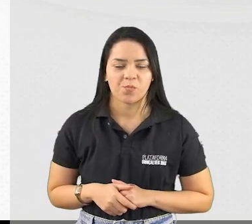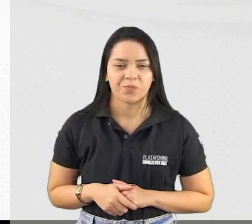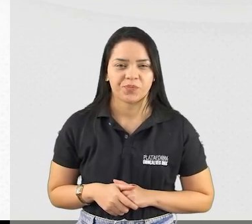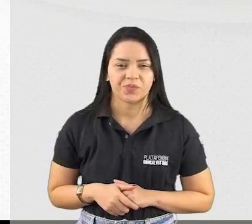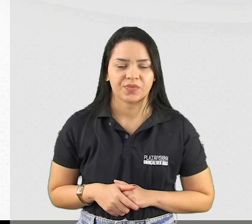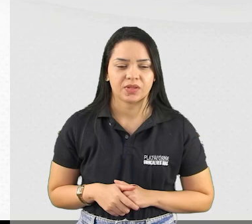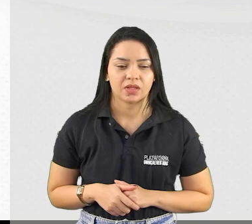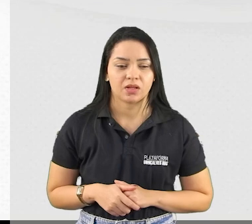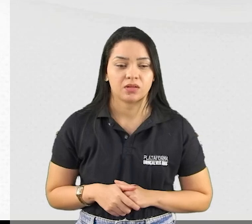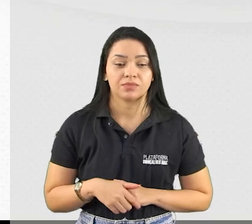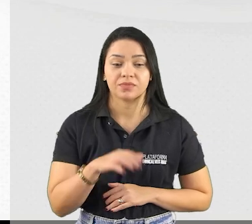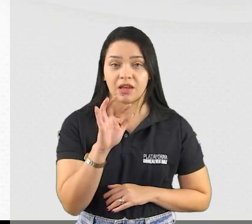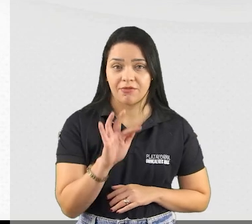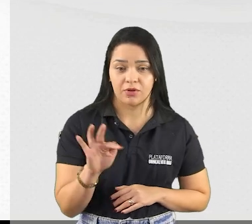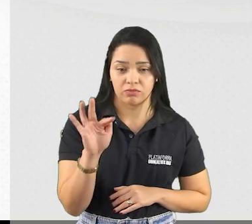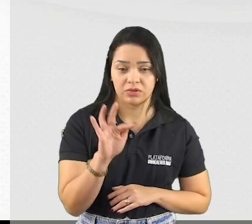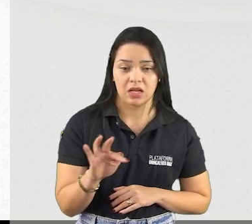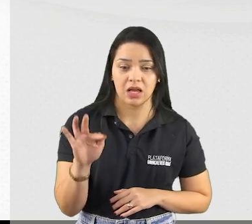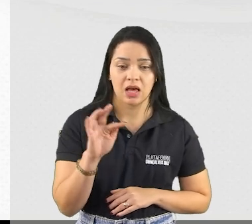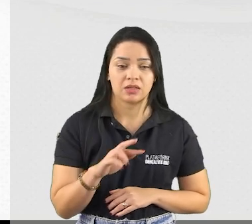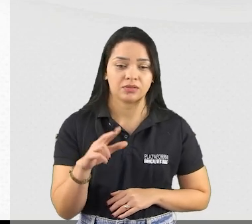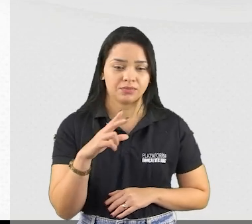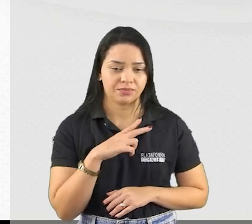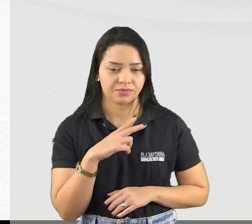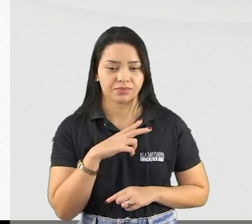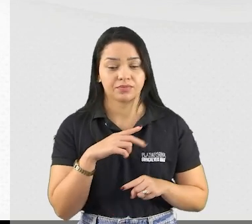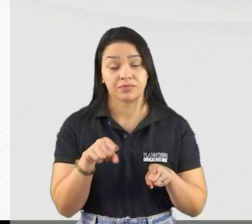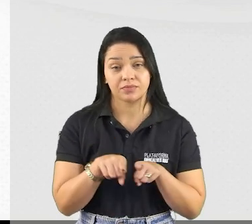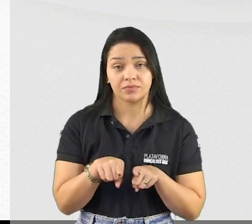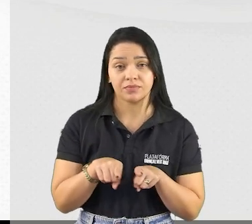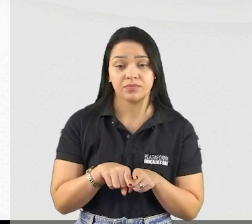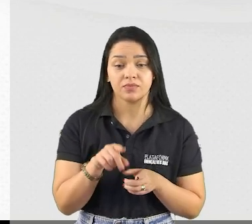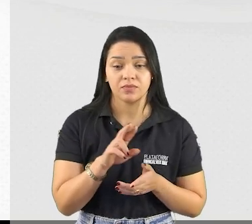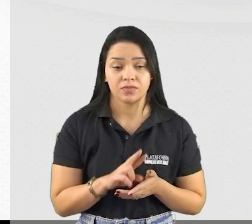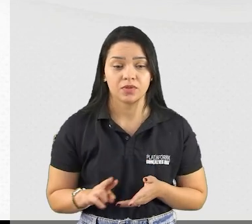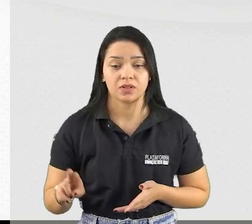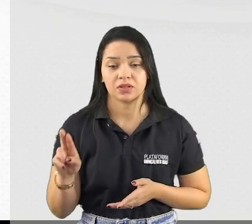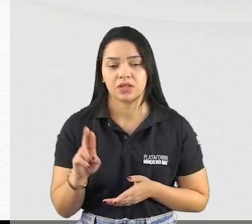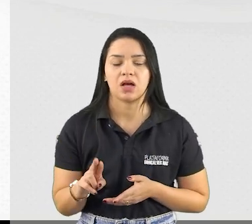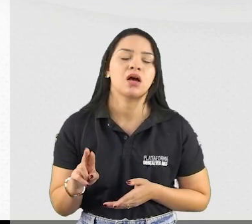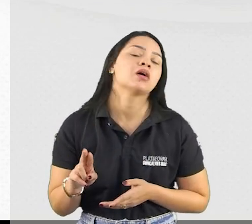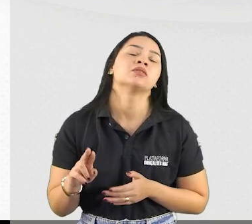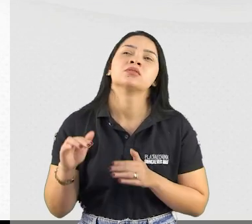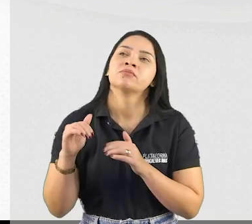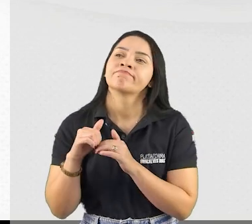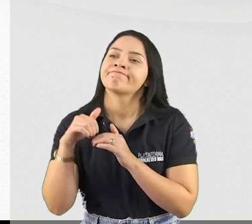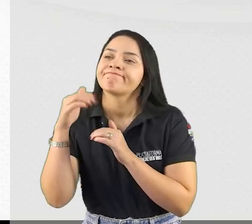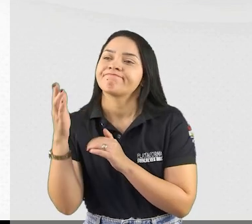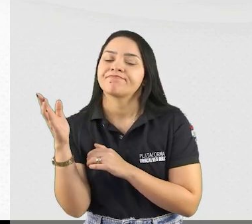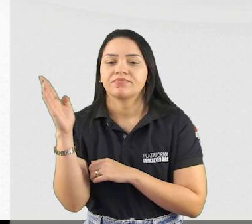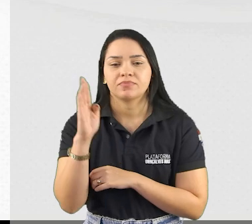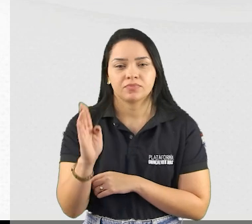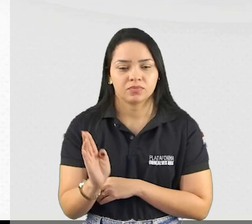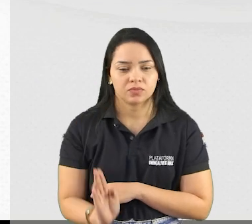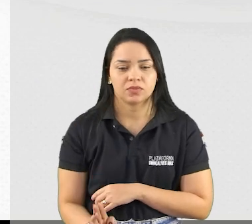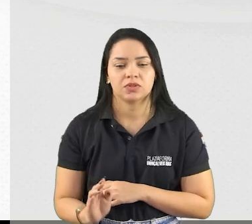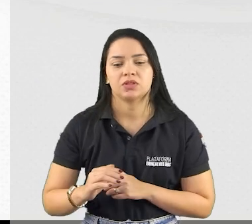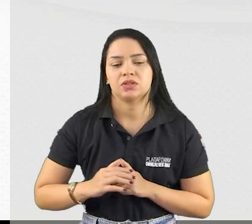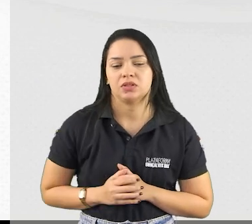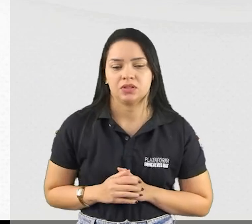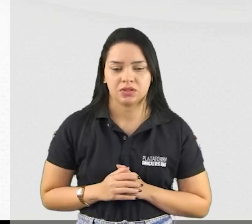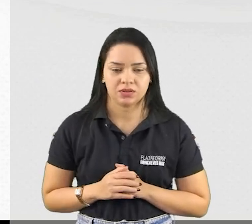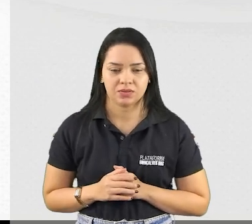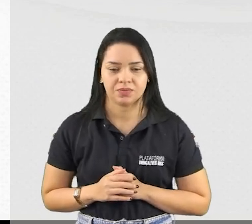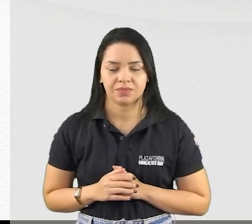privadas, né, onde você vai fazer o financiamento de parte dessa mensalidade, da mensalidade toda. Então, essas faculdades privadas e